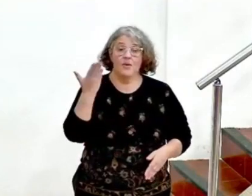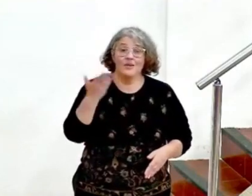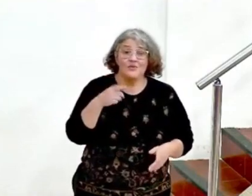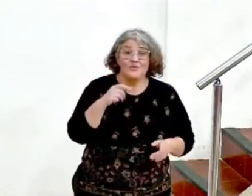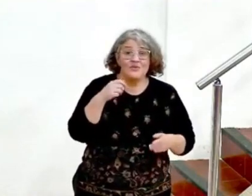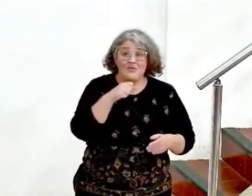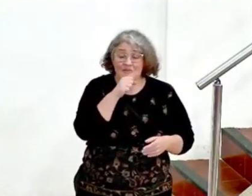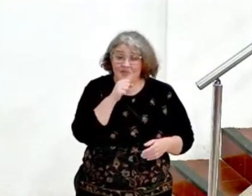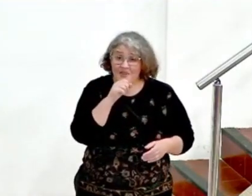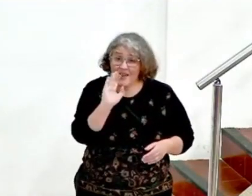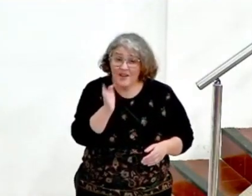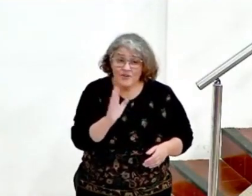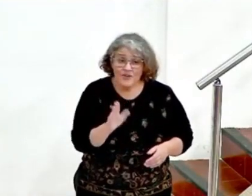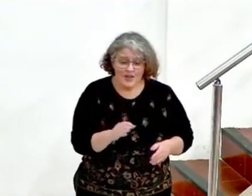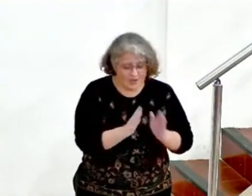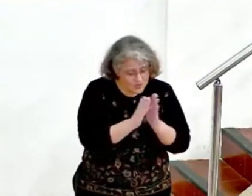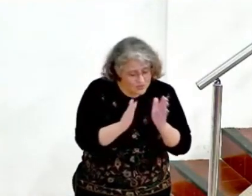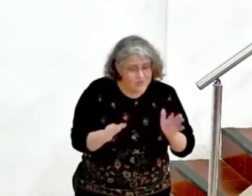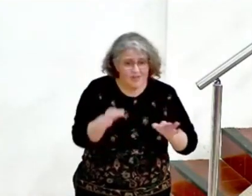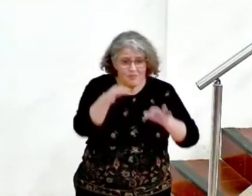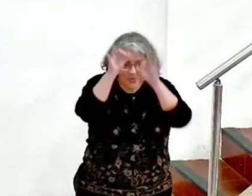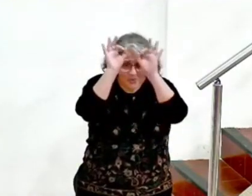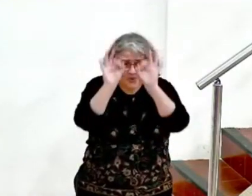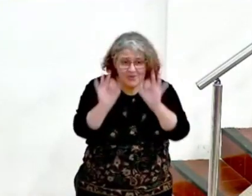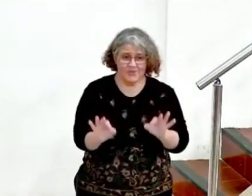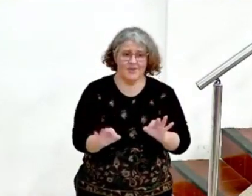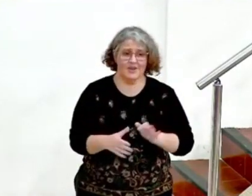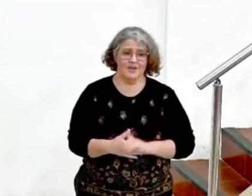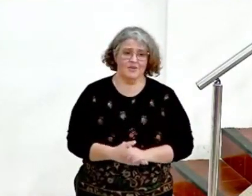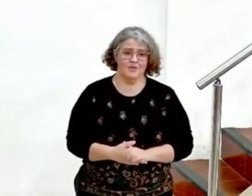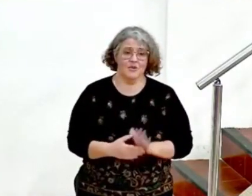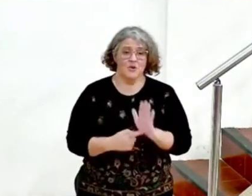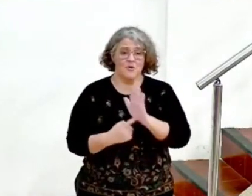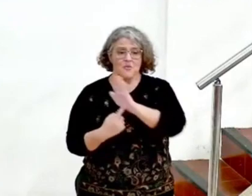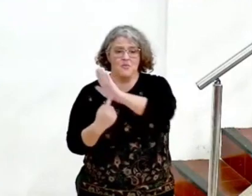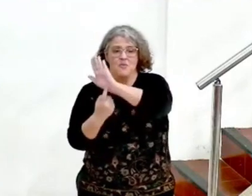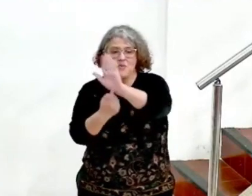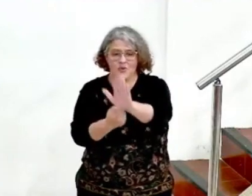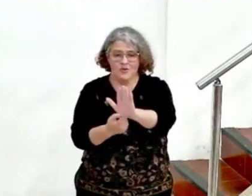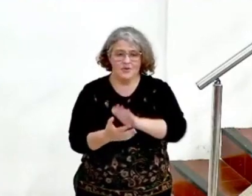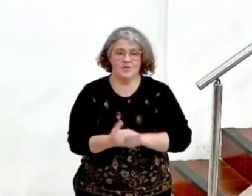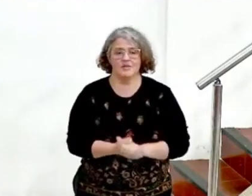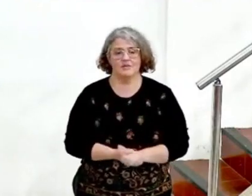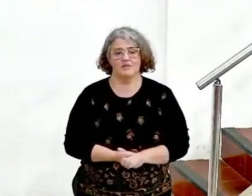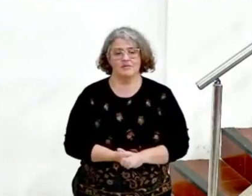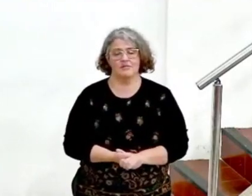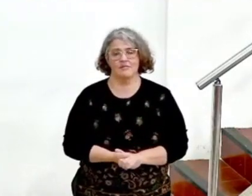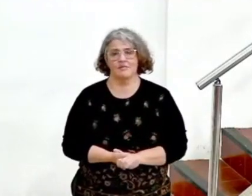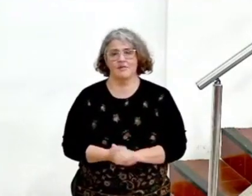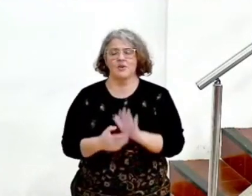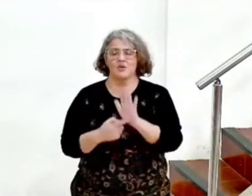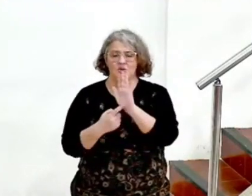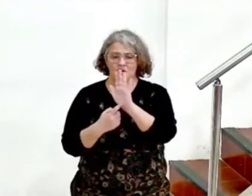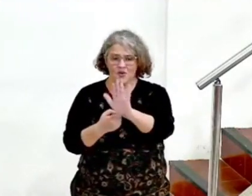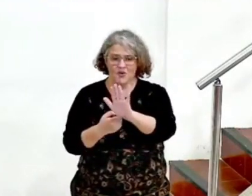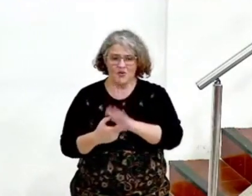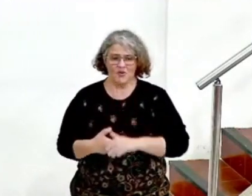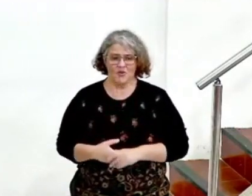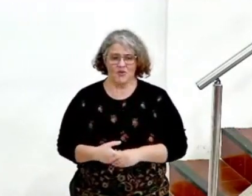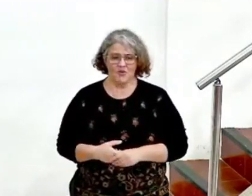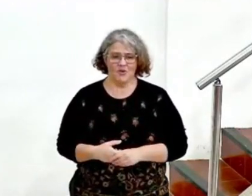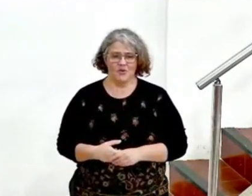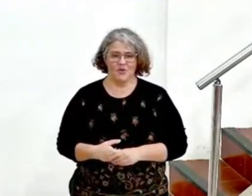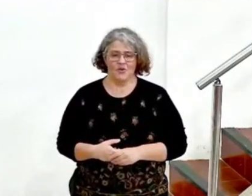tempo determinado, mais uma vez apontando para o que ele já havia dito, de que Deus lhe falara. Ao filho